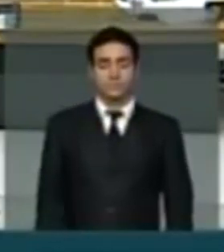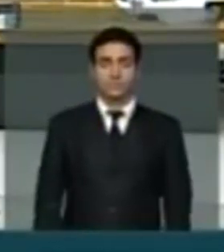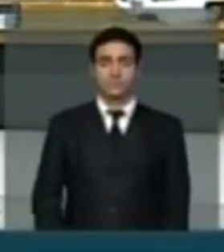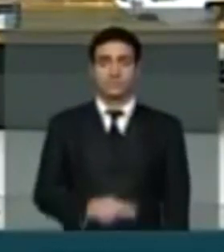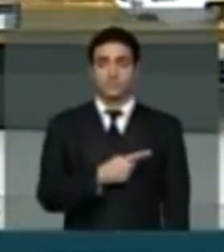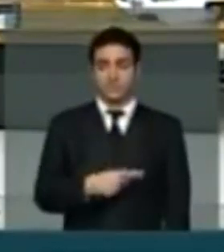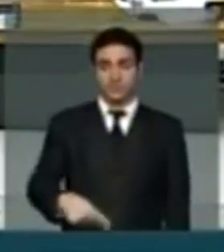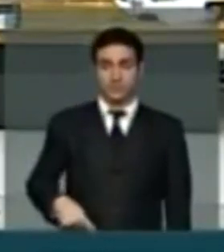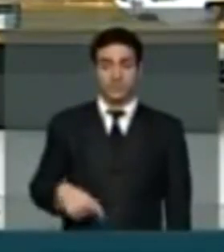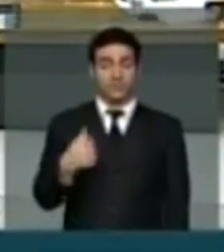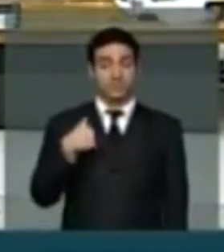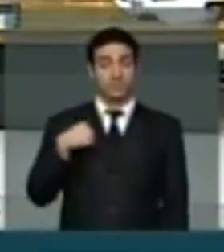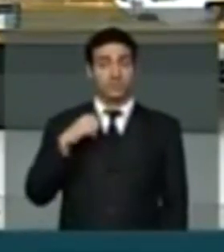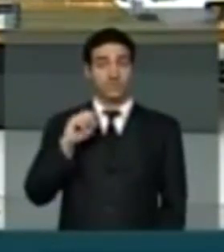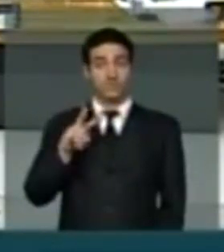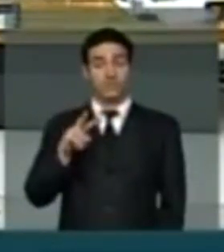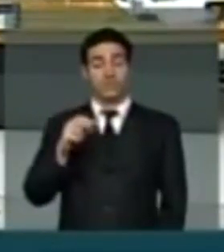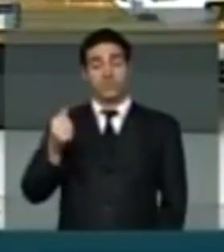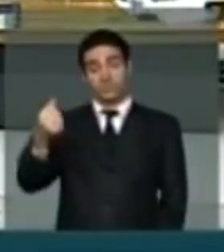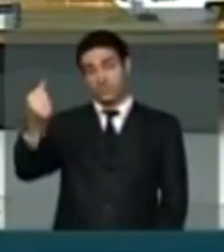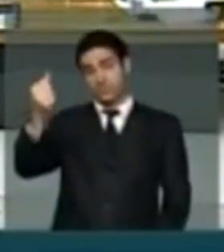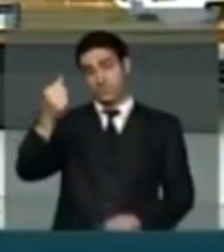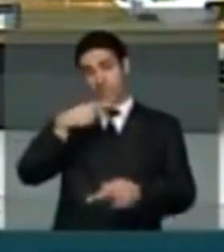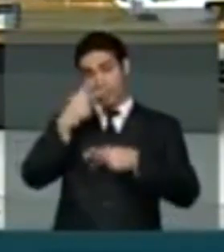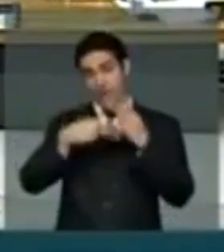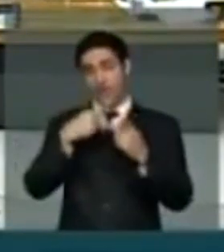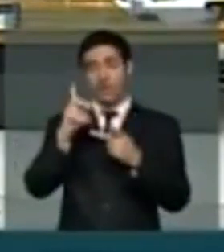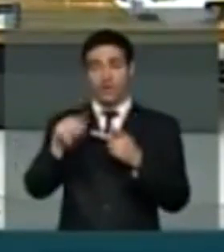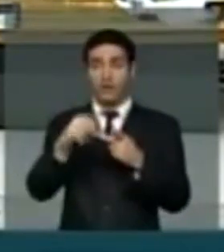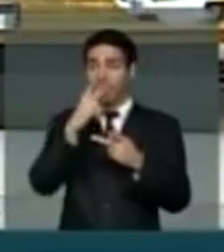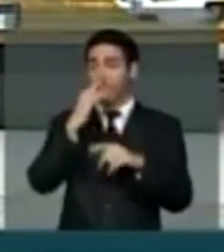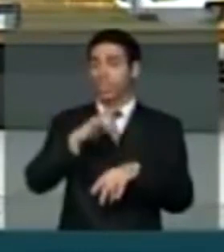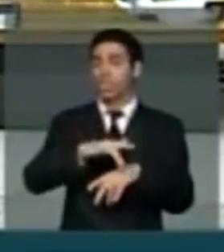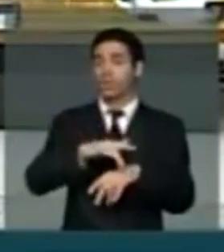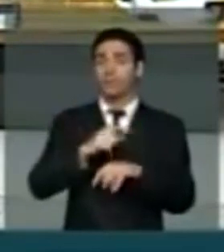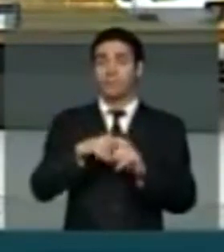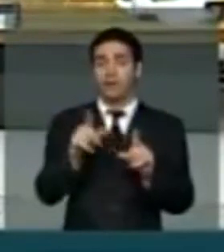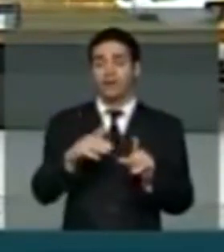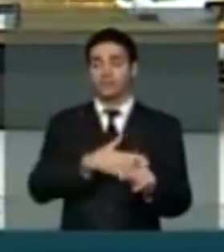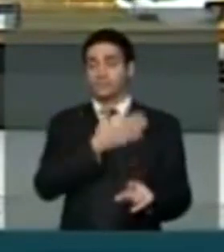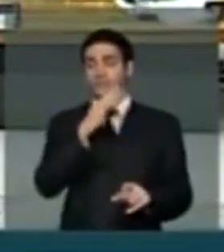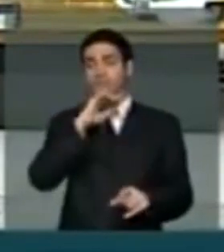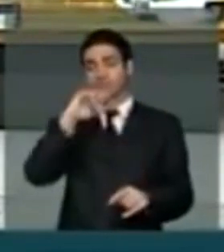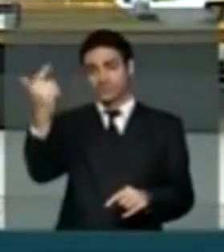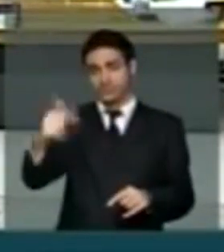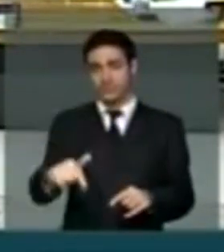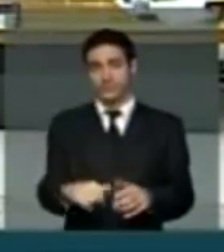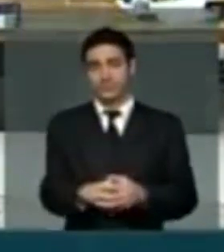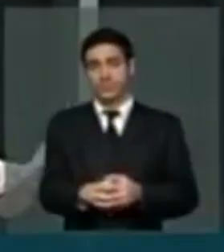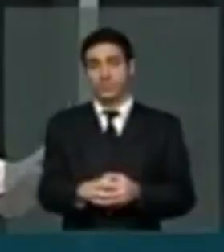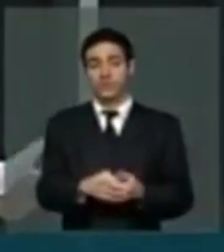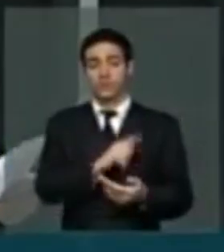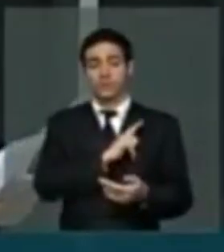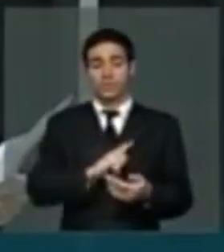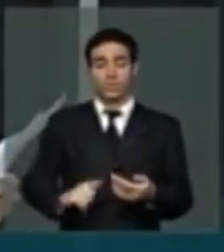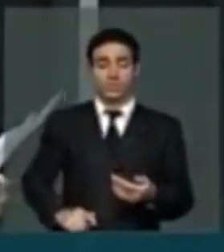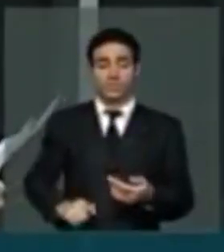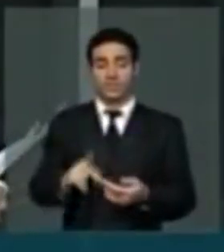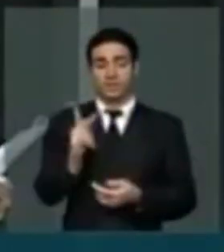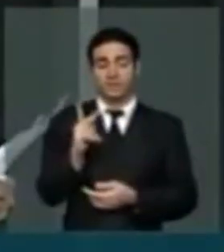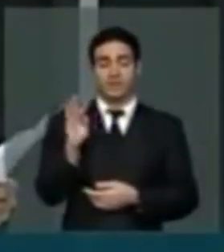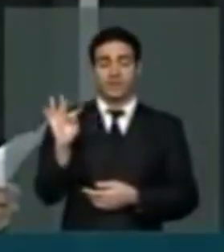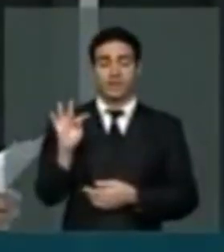Senhor presidente, o que eu vou falar aqui parece que é um absurdo, mas do meu entender é um escândalo, mais um. Agora o governo cria